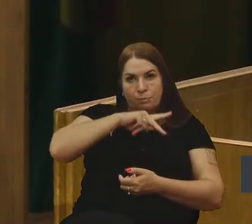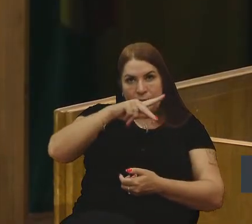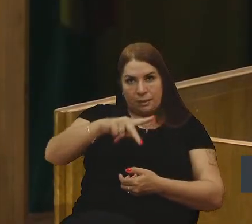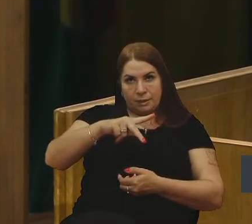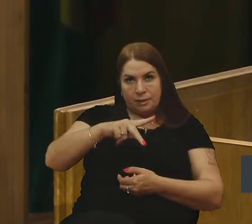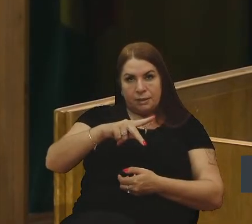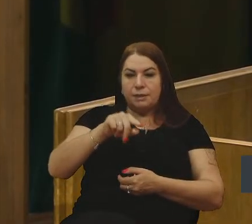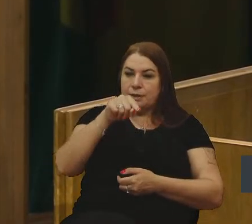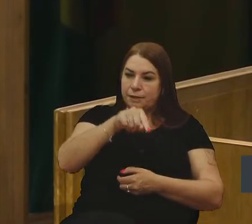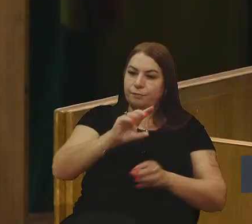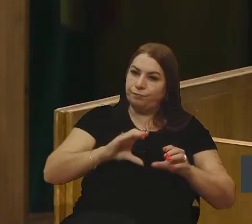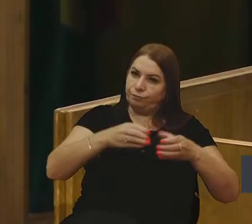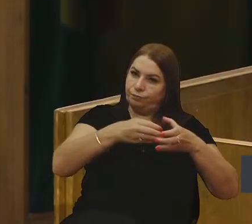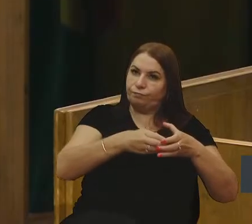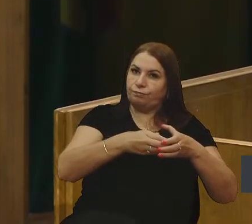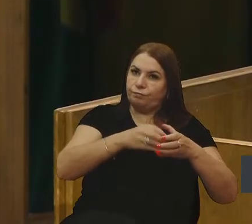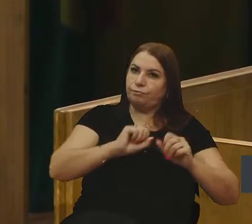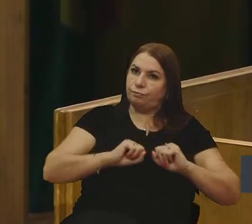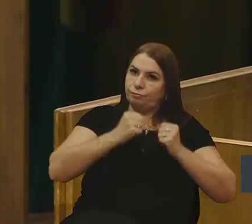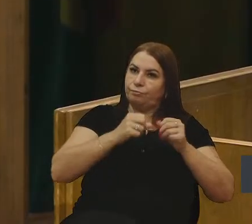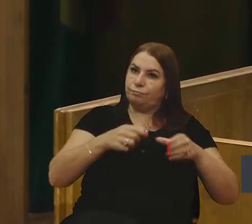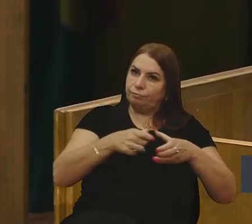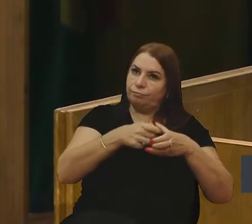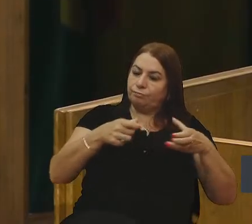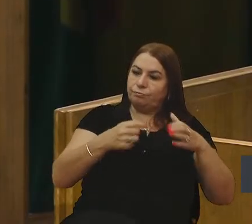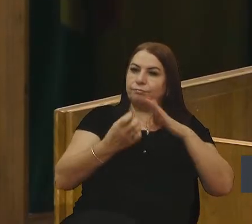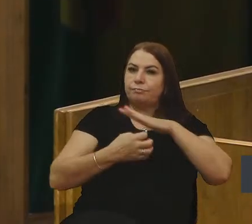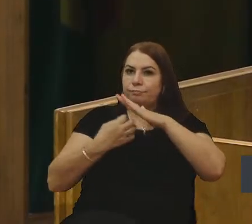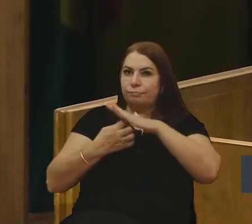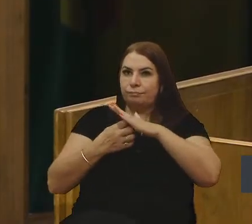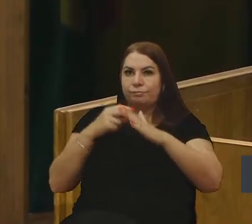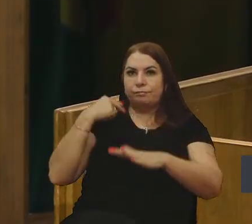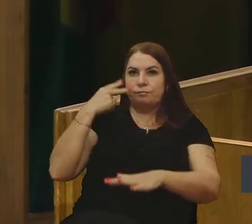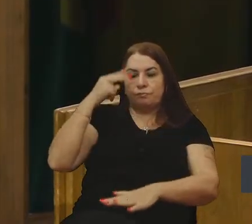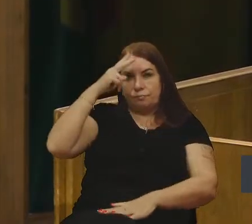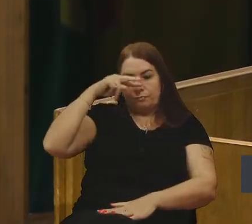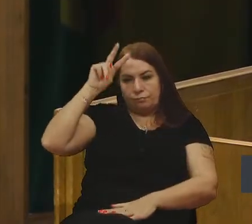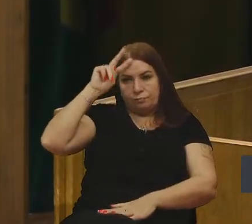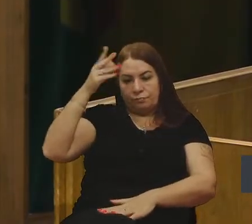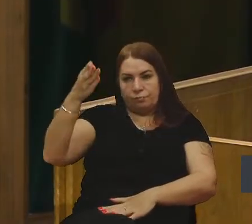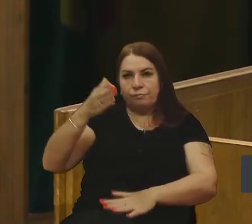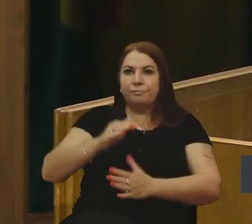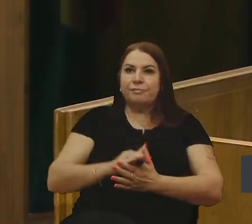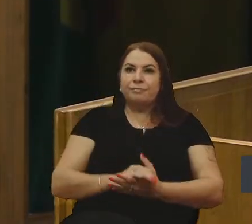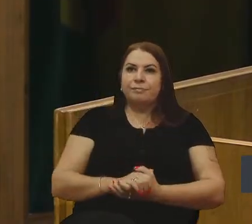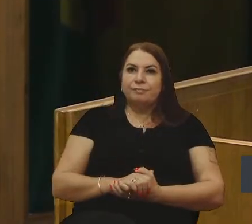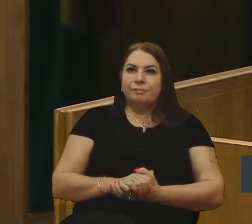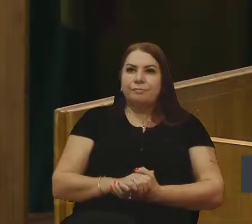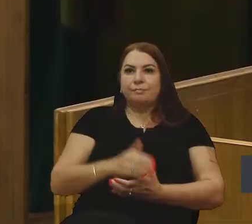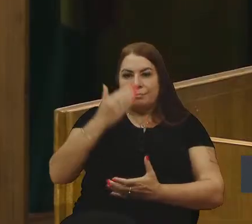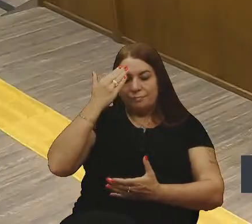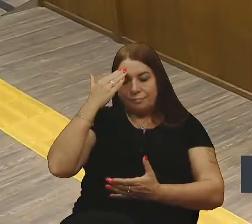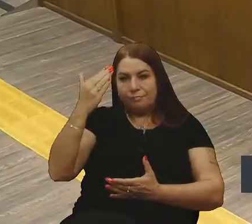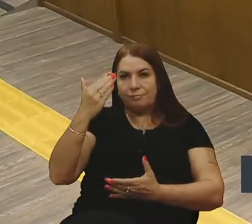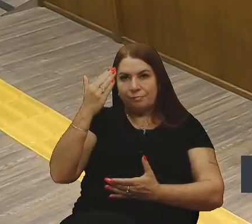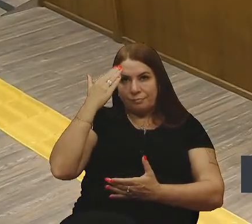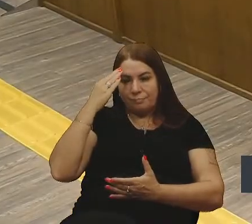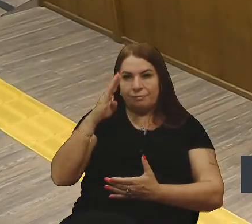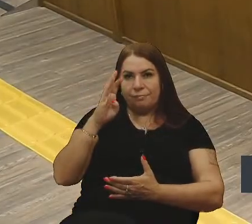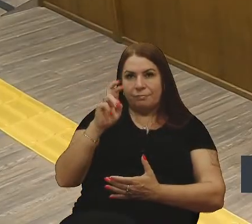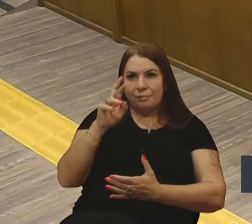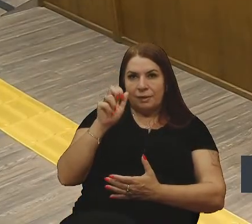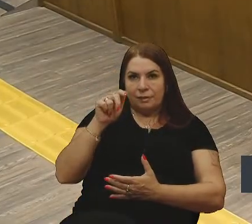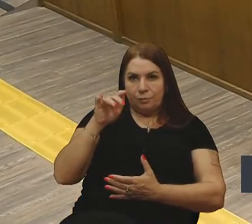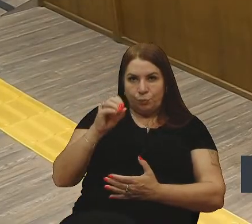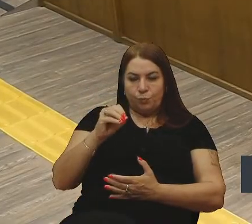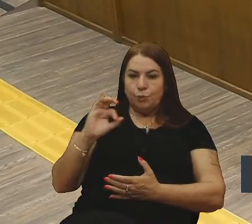da Frente Parlamentar em Defesa das Micro e Pequenas Empresas, o vereador Edson da Rosa. Obrigado, Bernardo.